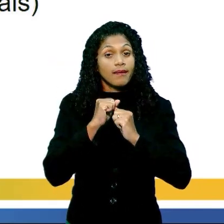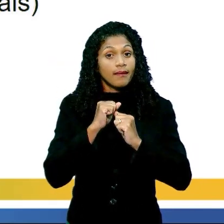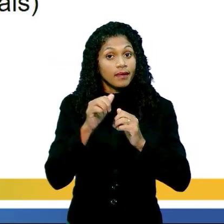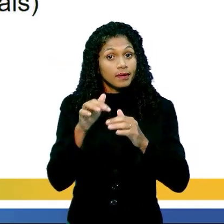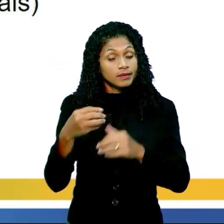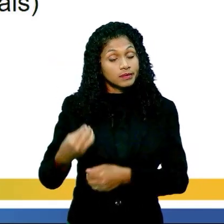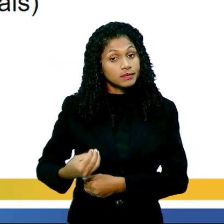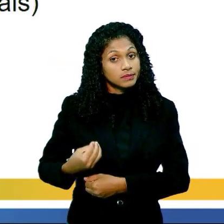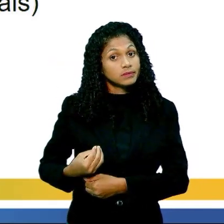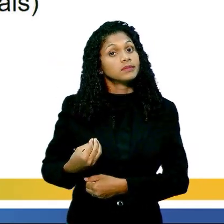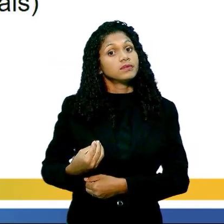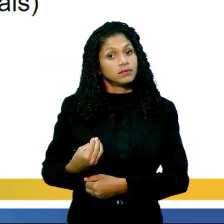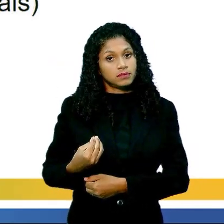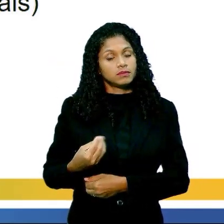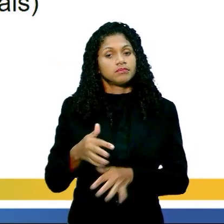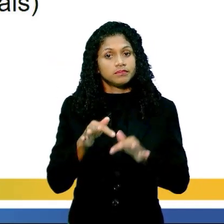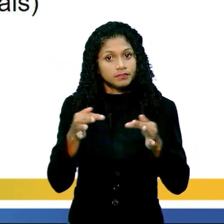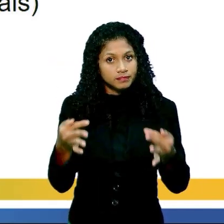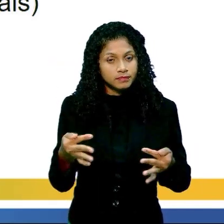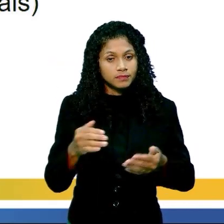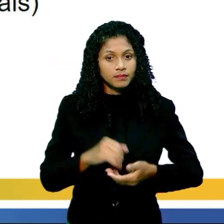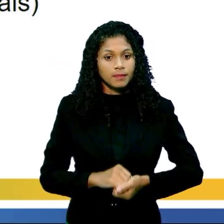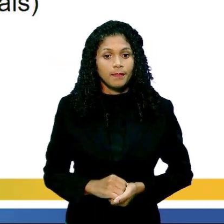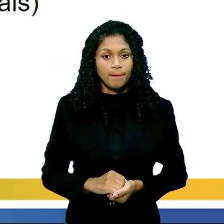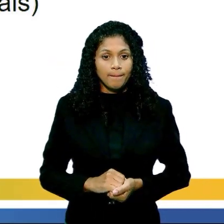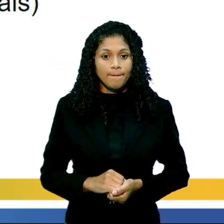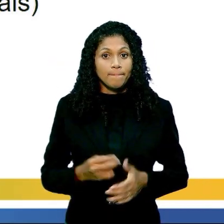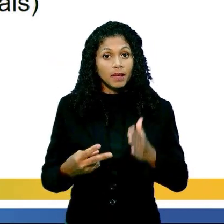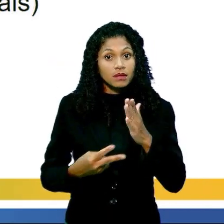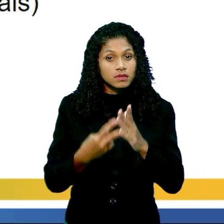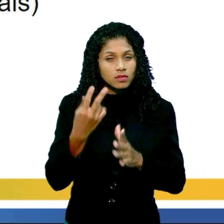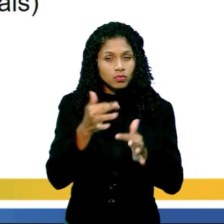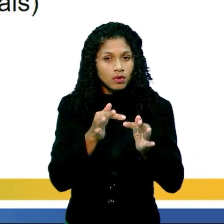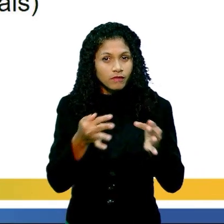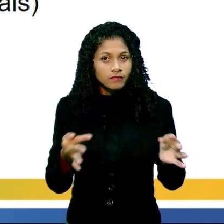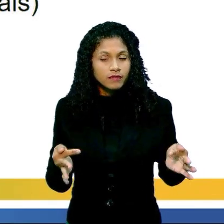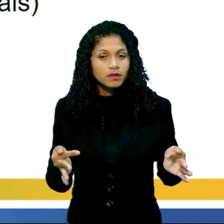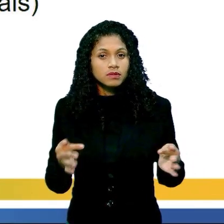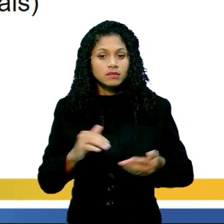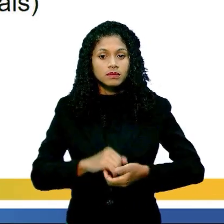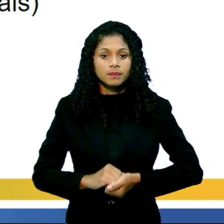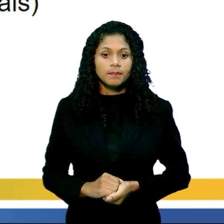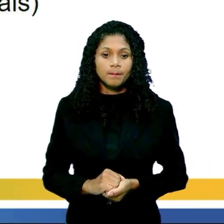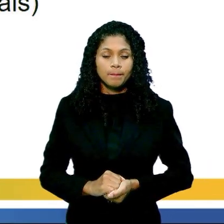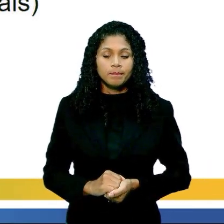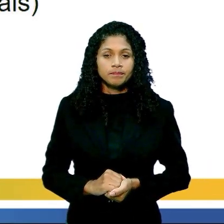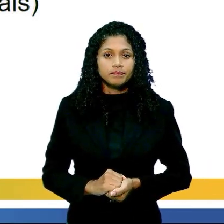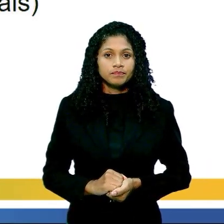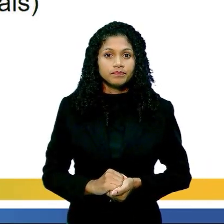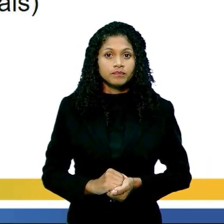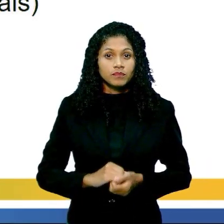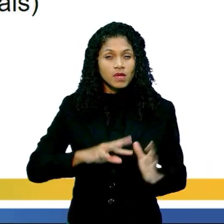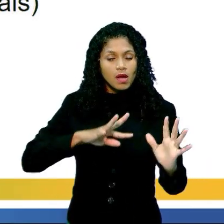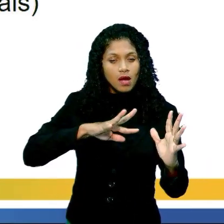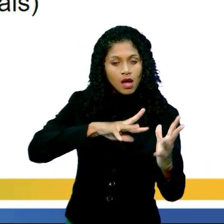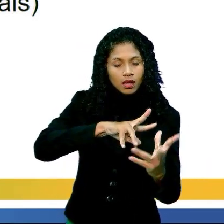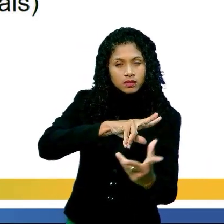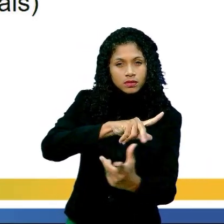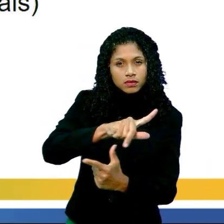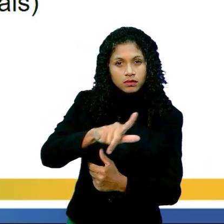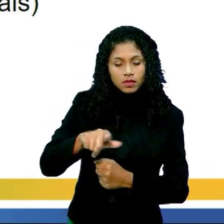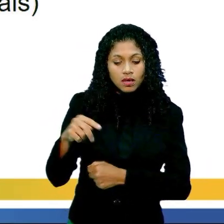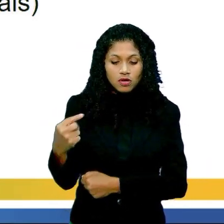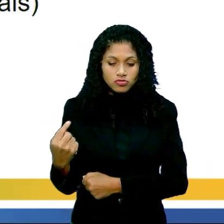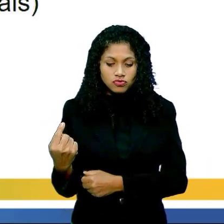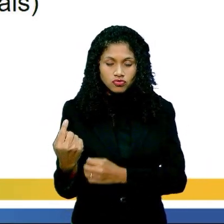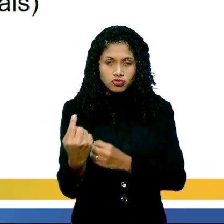ok? A segunda frase nós temos The Earth revolves around the sun. A Terra gira em torno